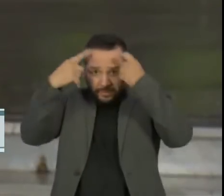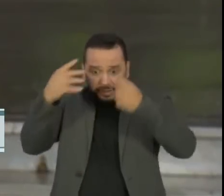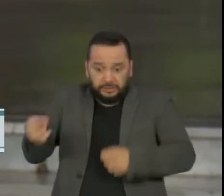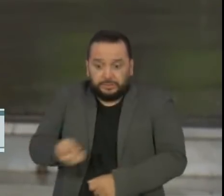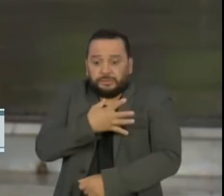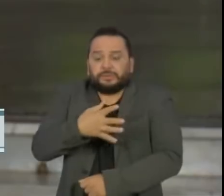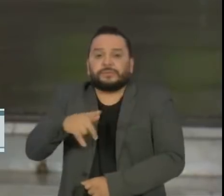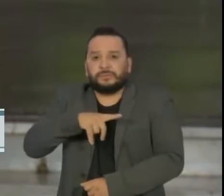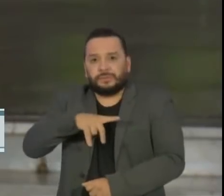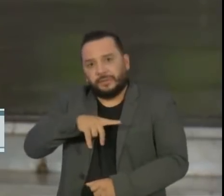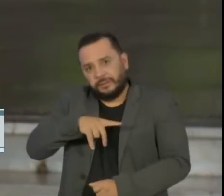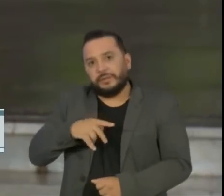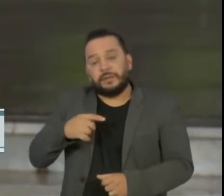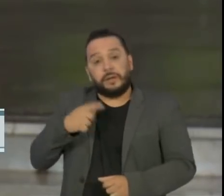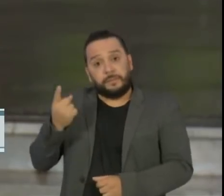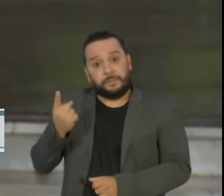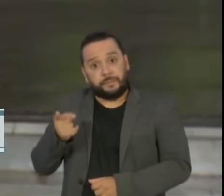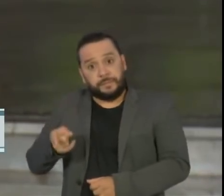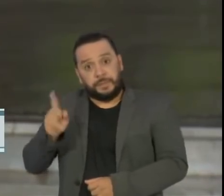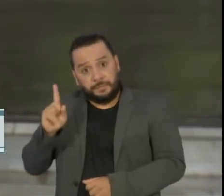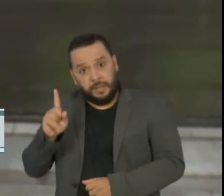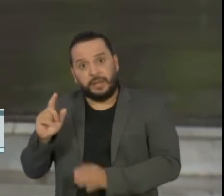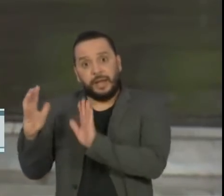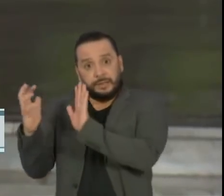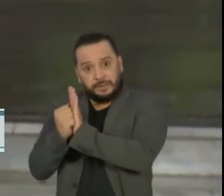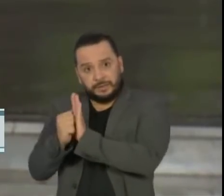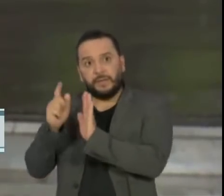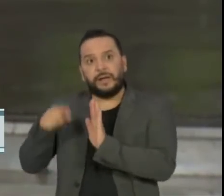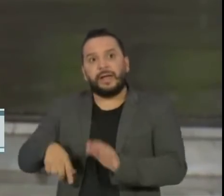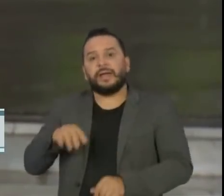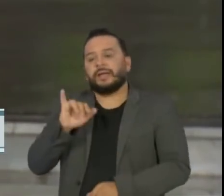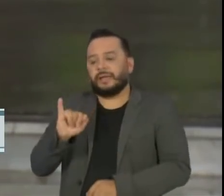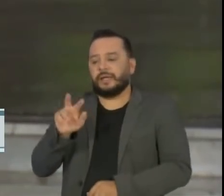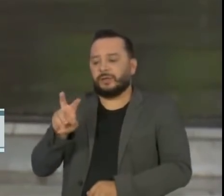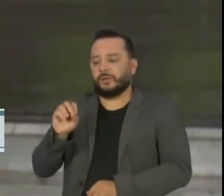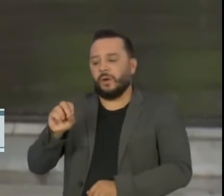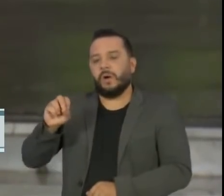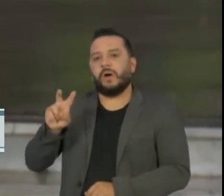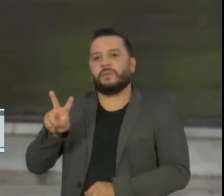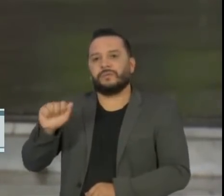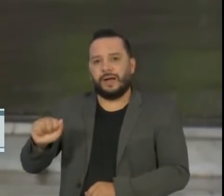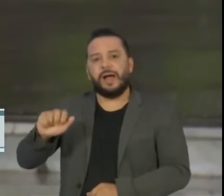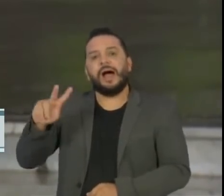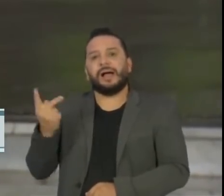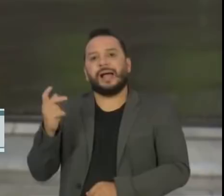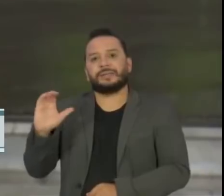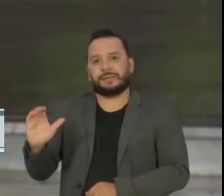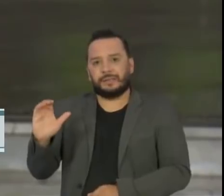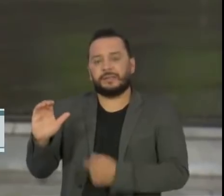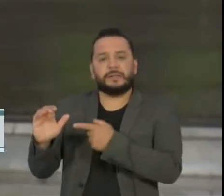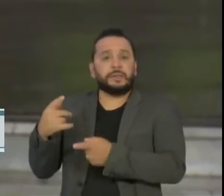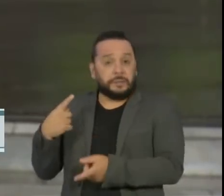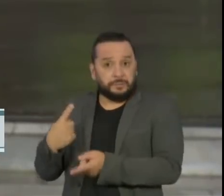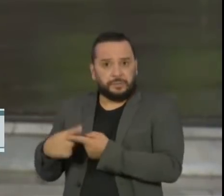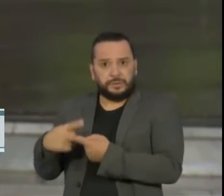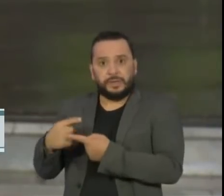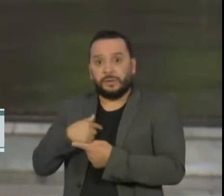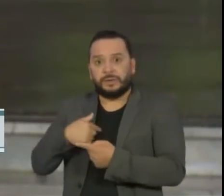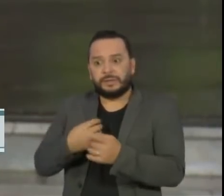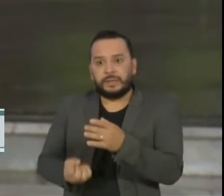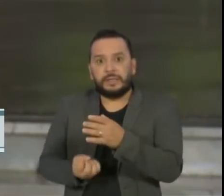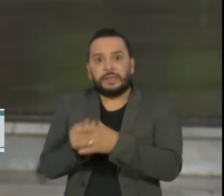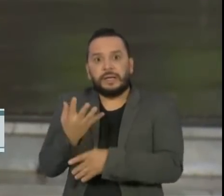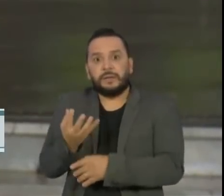inclusive, da primeira etapa, é com o Inova HC, exatamente porque a gente não está replicando novos espaços,